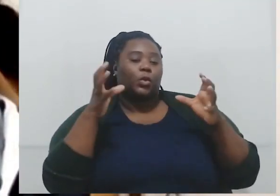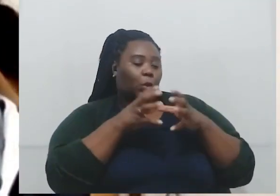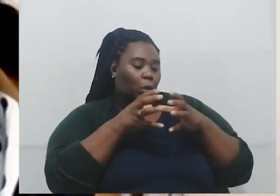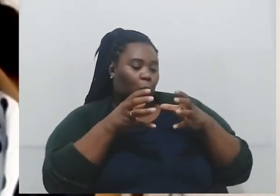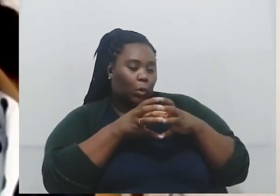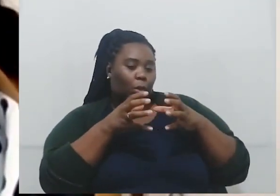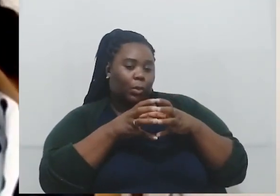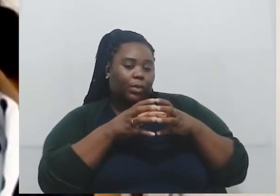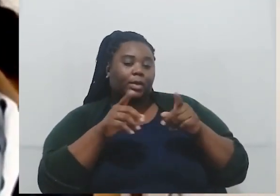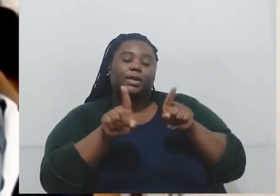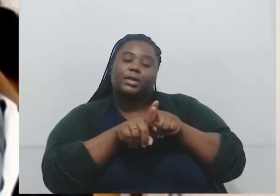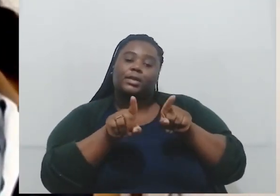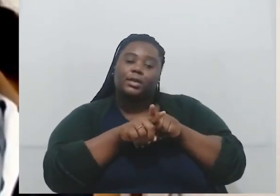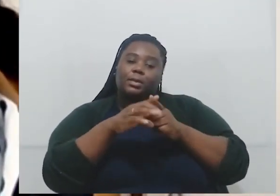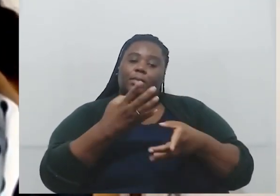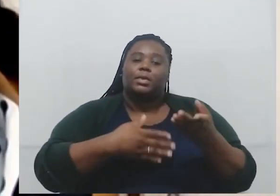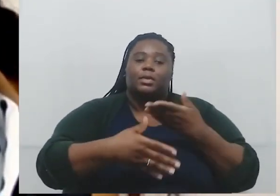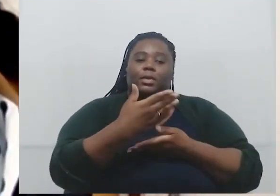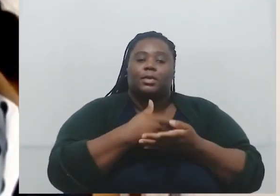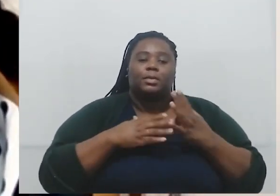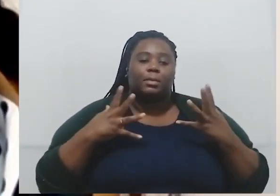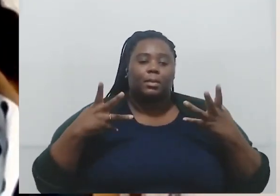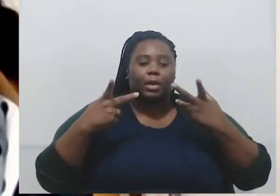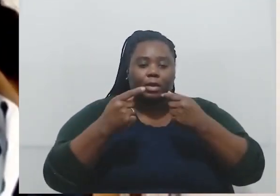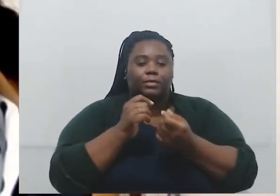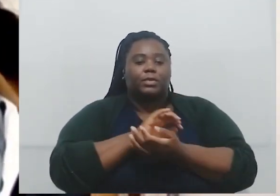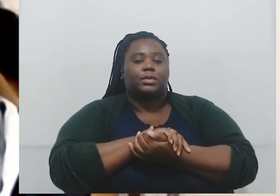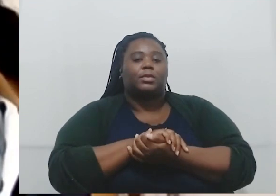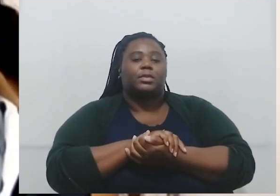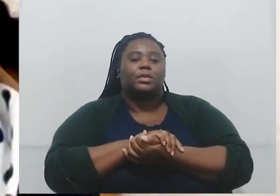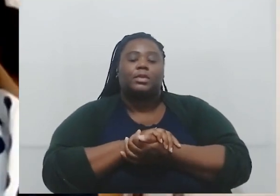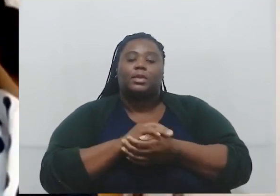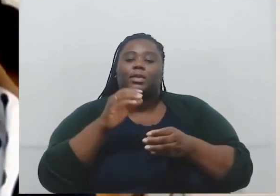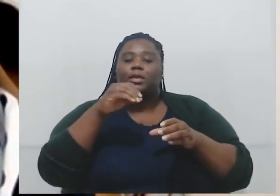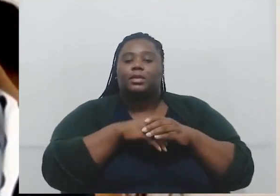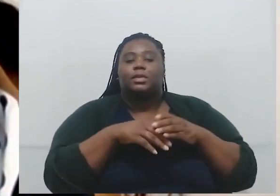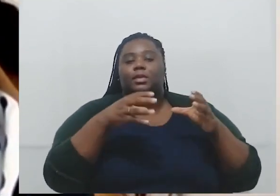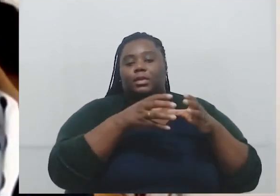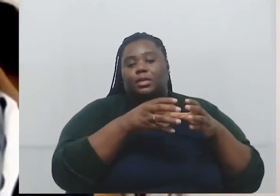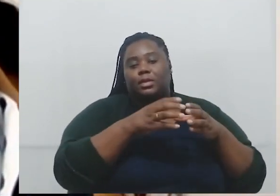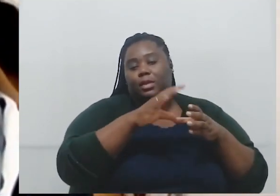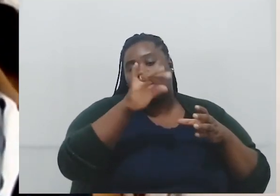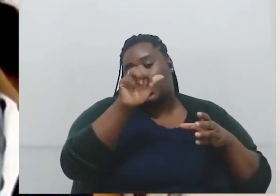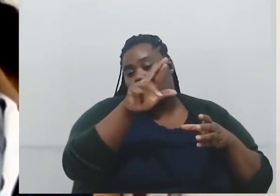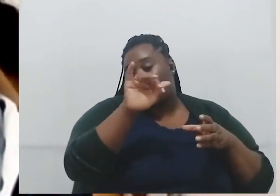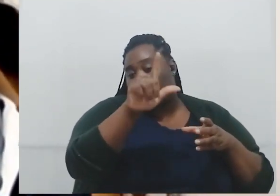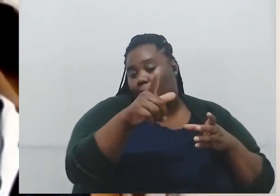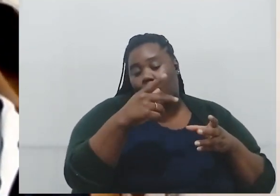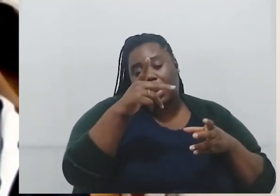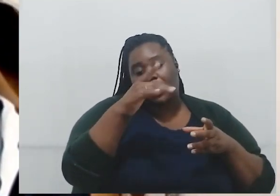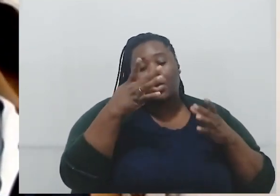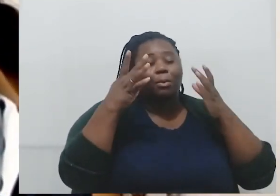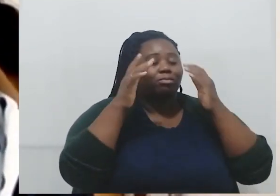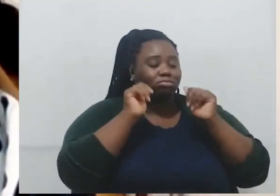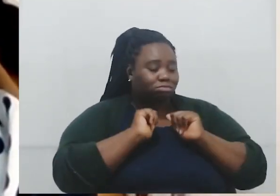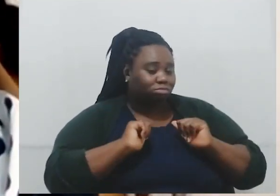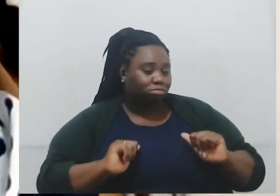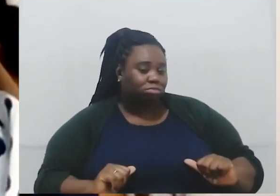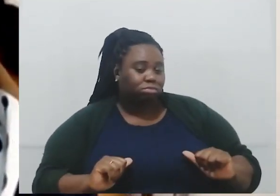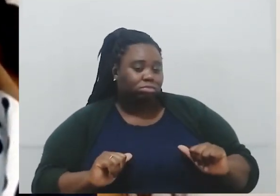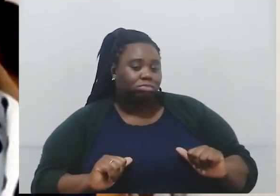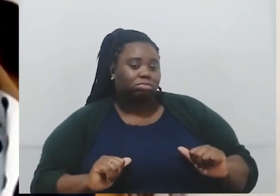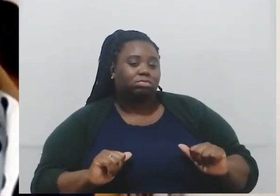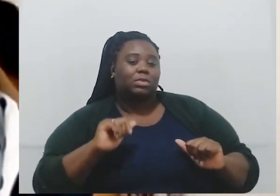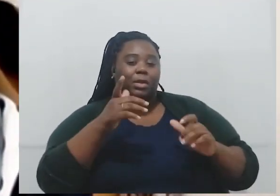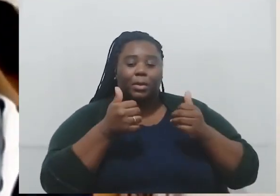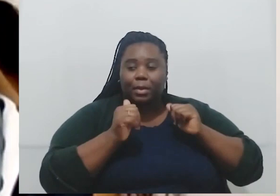preciosidades, né? Dentro do Teatro Interrompido tem o Carol Pinheiro, que é uma atriz, majoritariamente atriz e professora de teatro, e